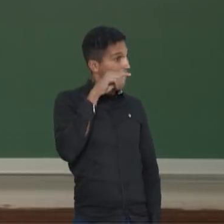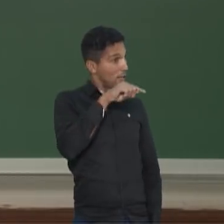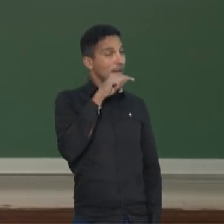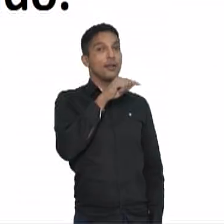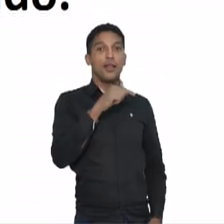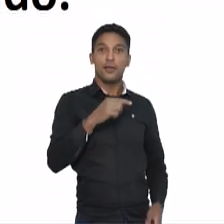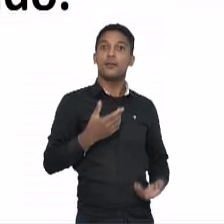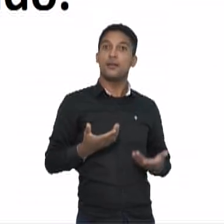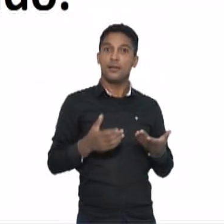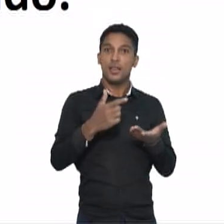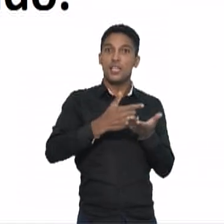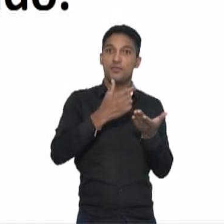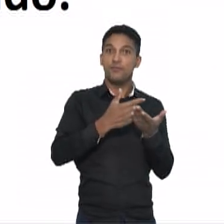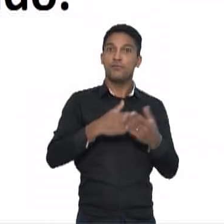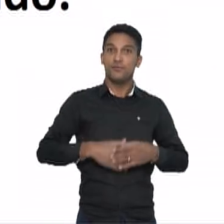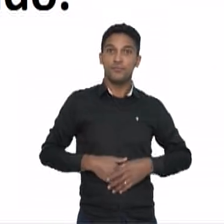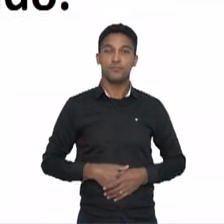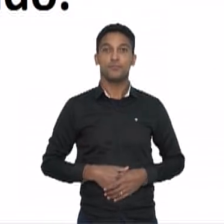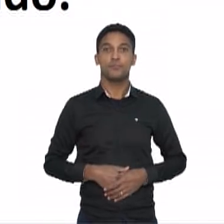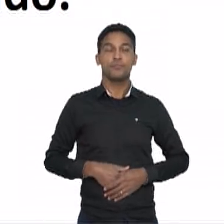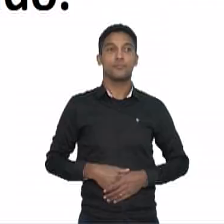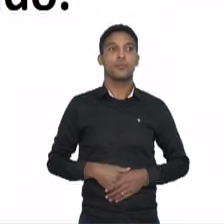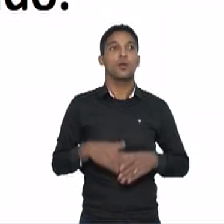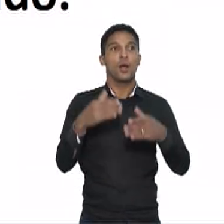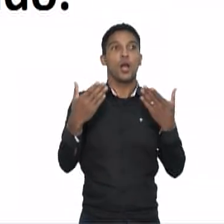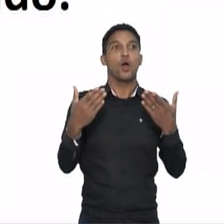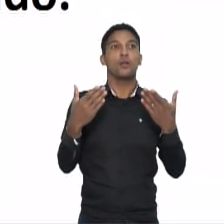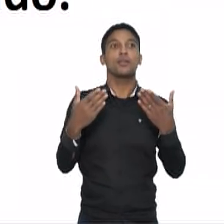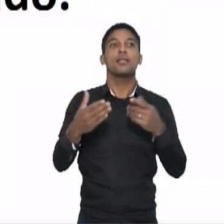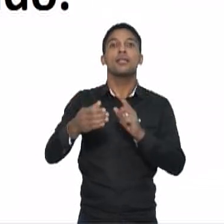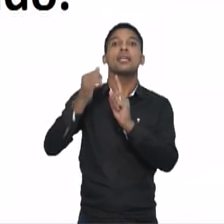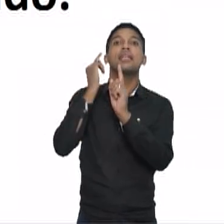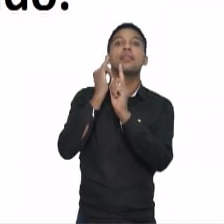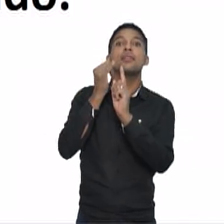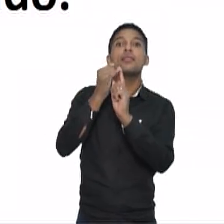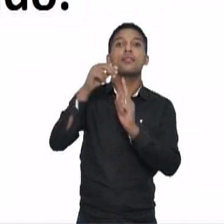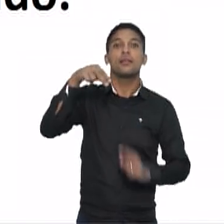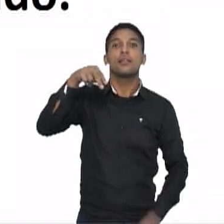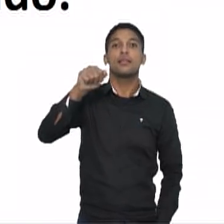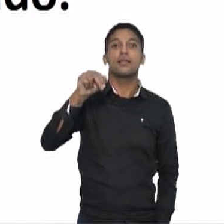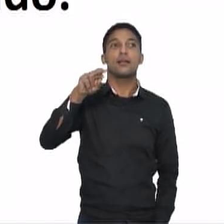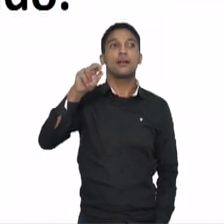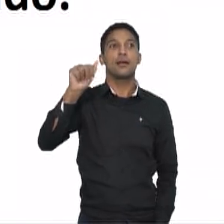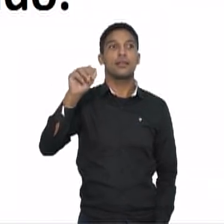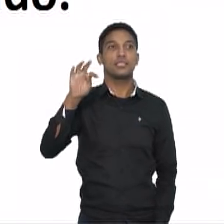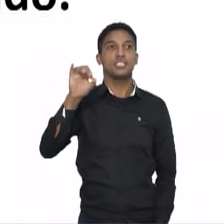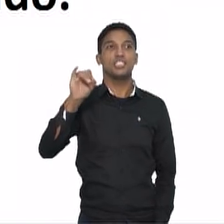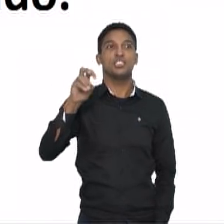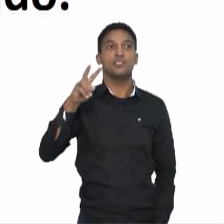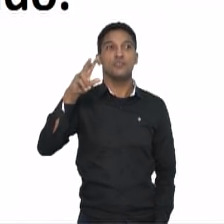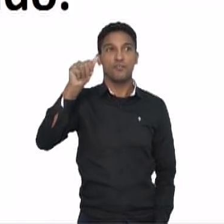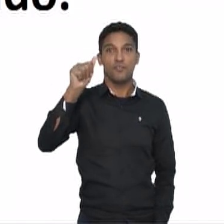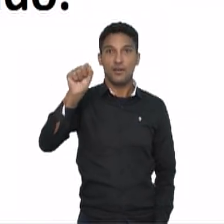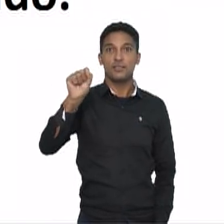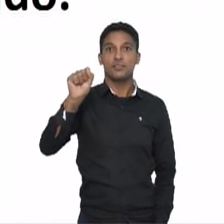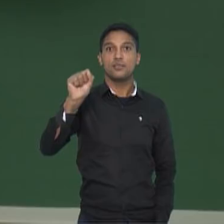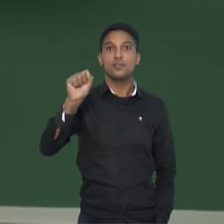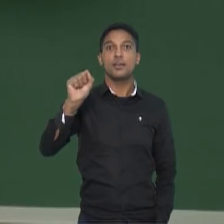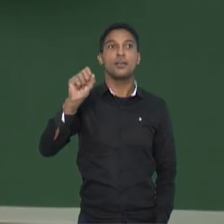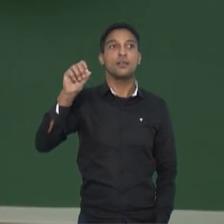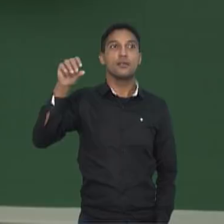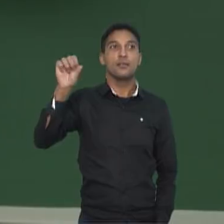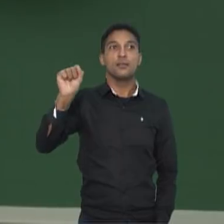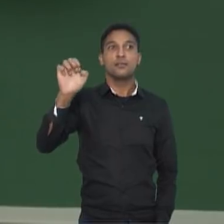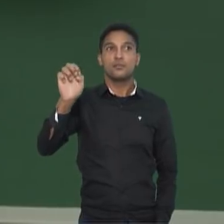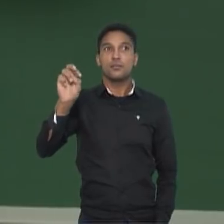Então, o que são as narrativas serializadas? Vamos analisar aqui. A narrativa ocorre em várias partes. É um